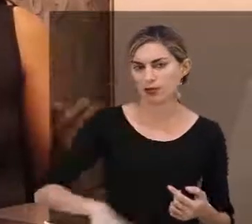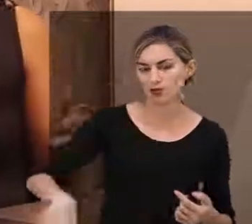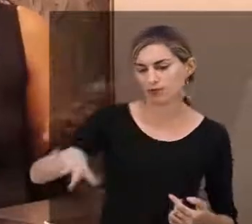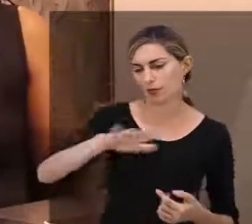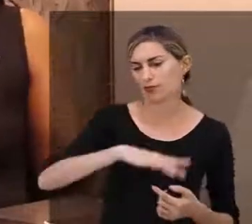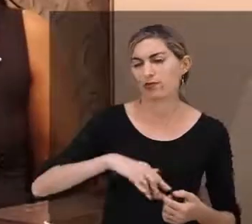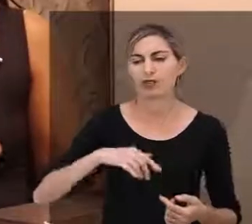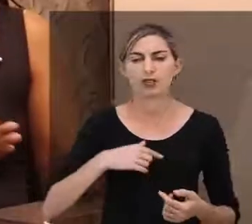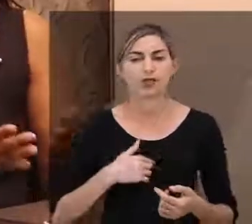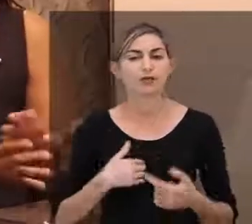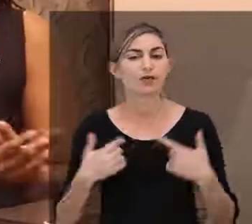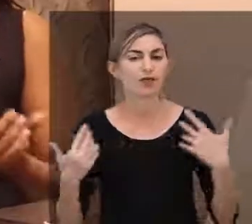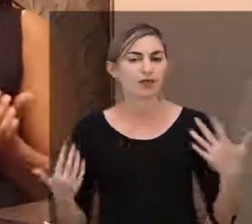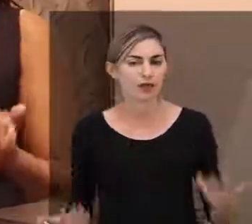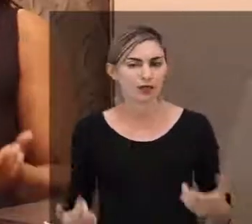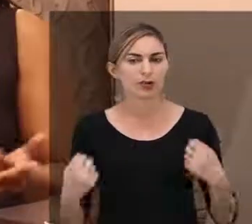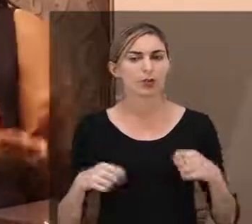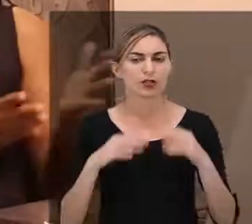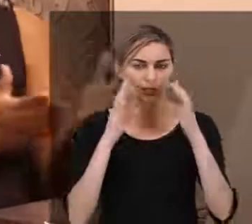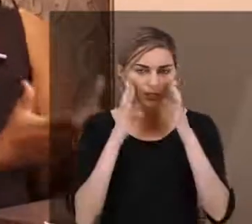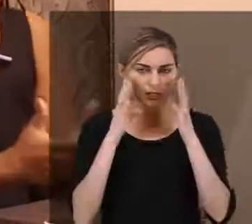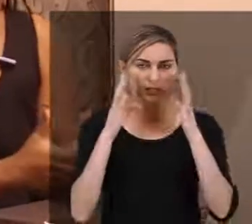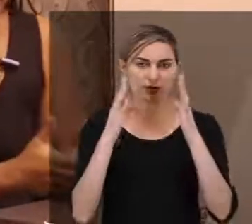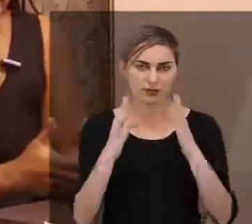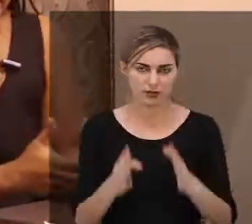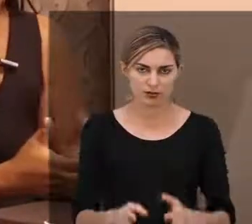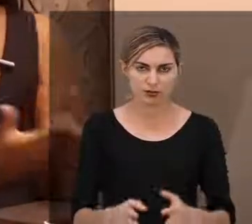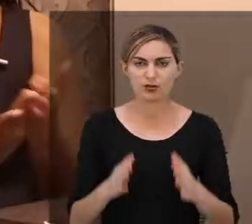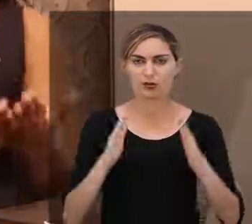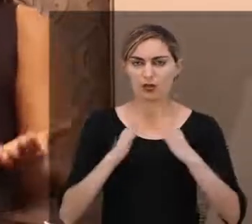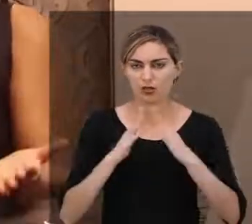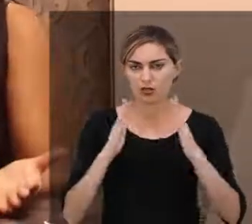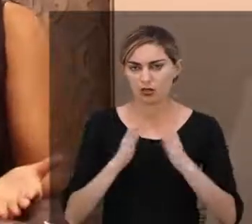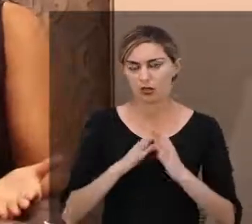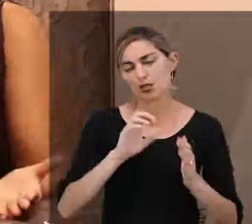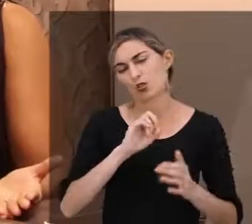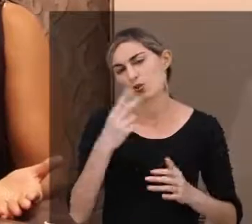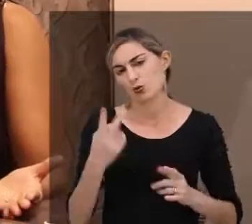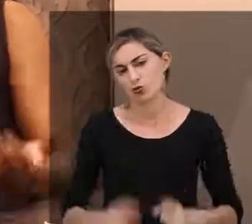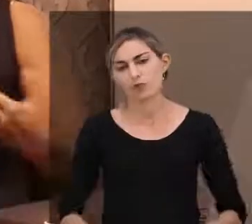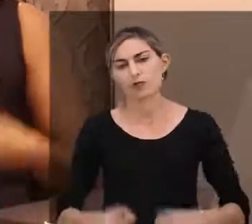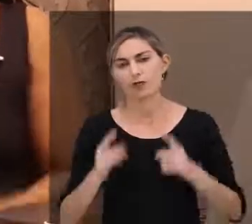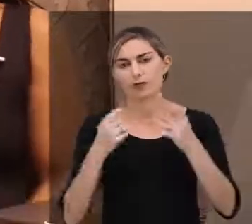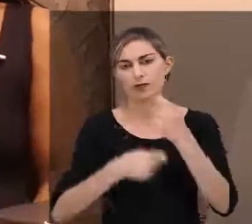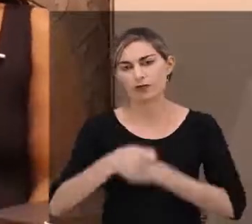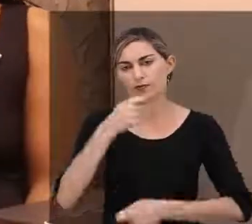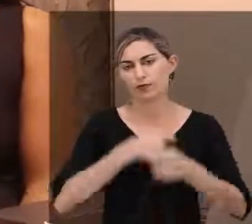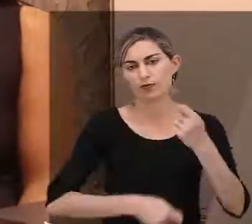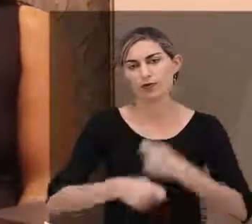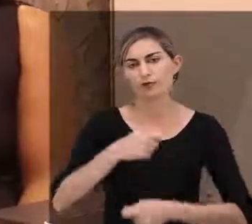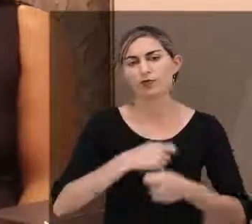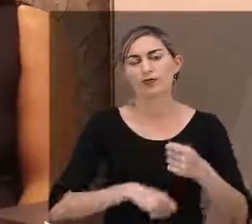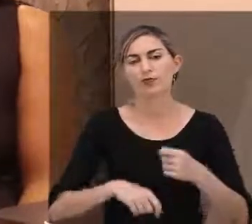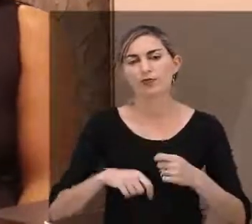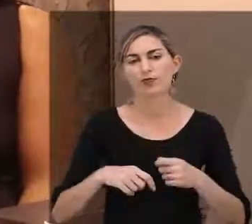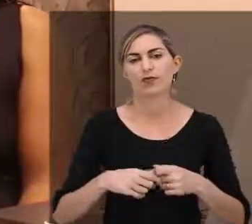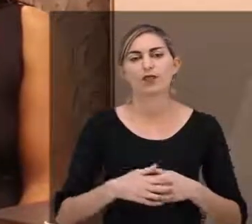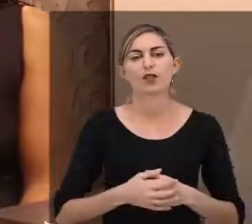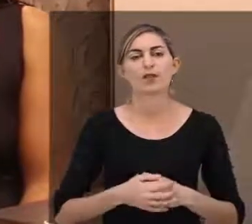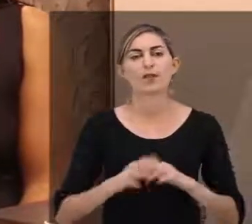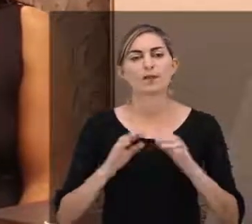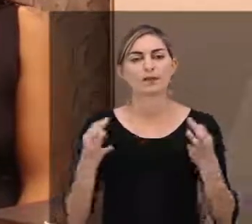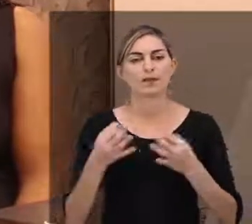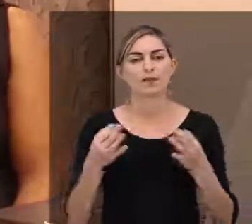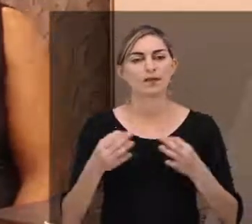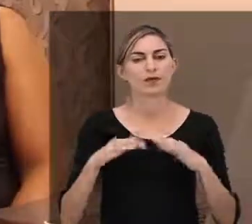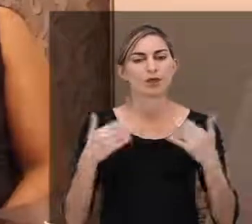assim. Então, a gente tem que prestar atenção tanto no residencial quanto no comercial. Perfeito. Então, o